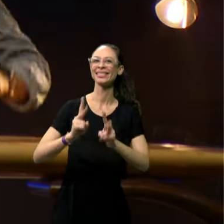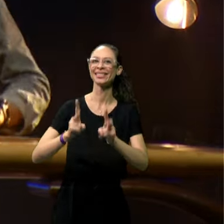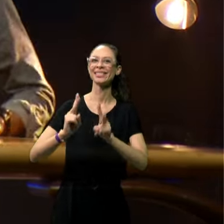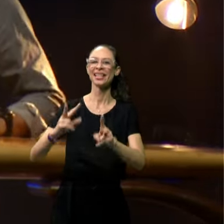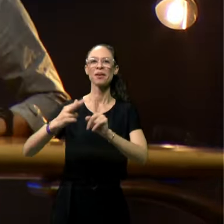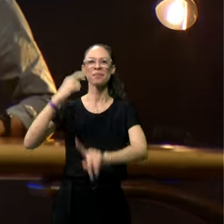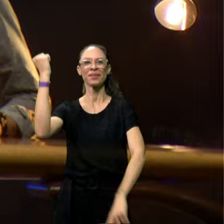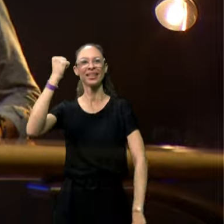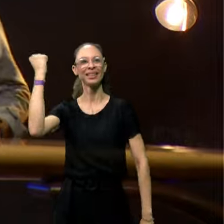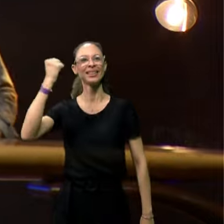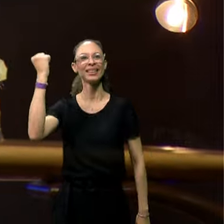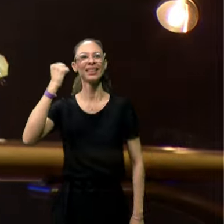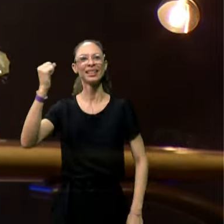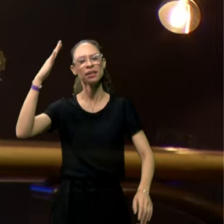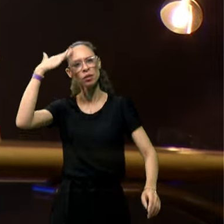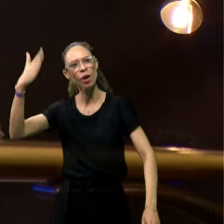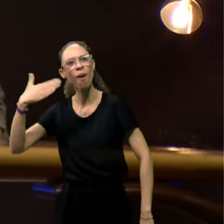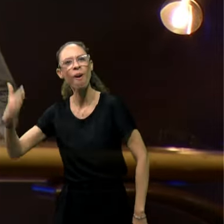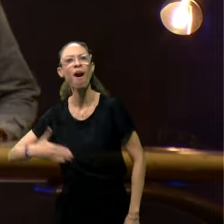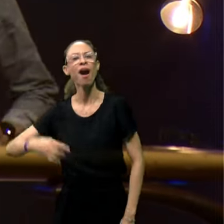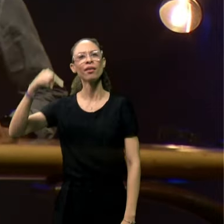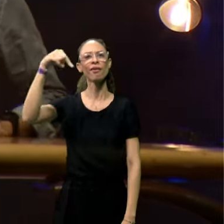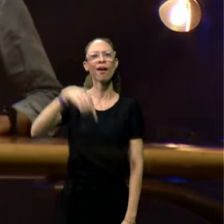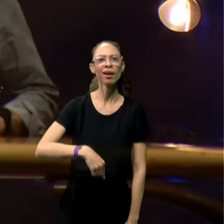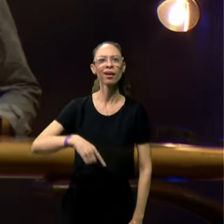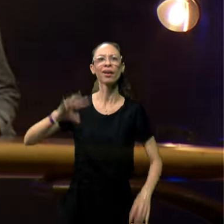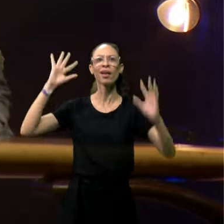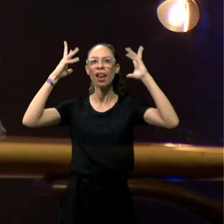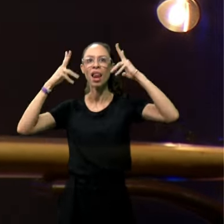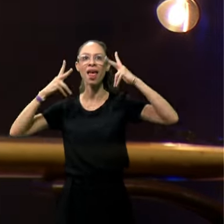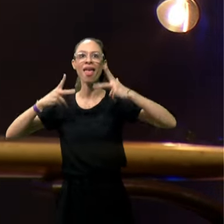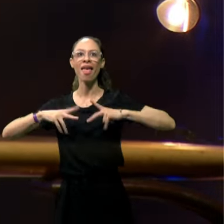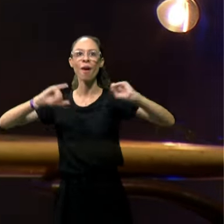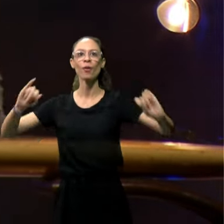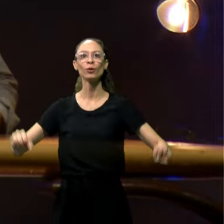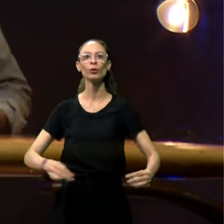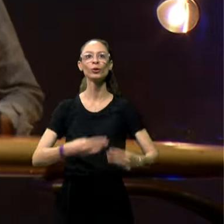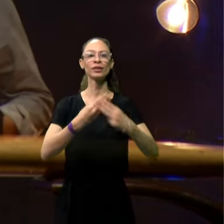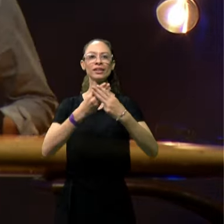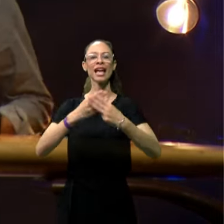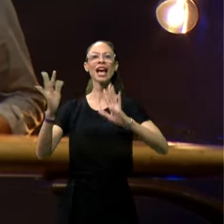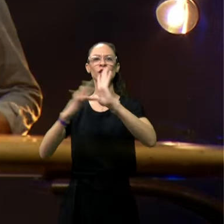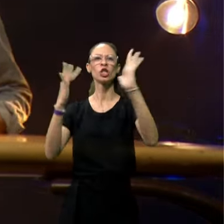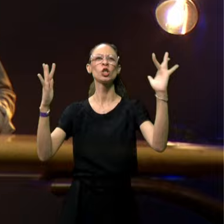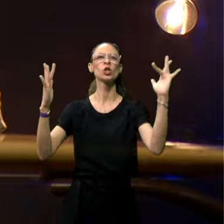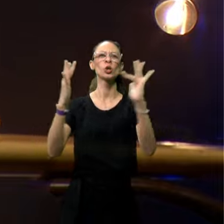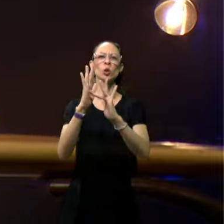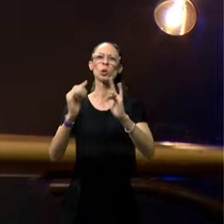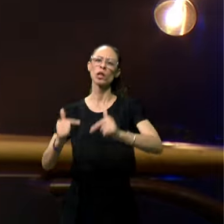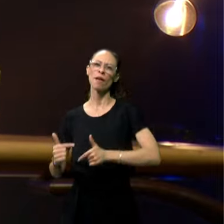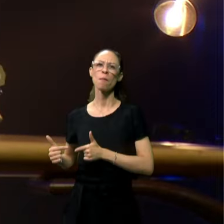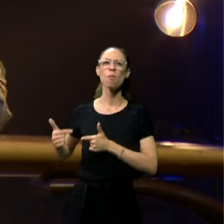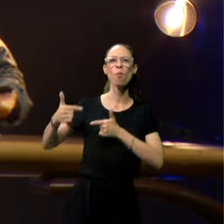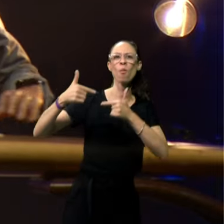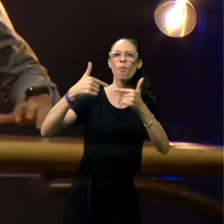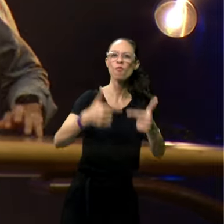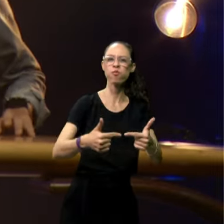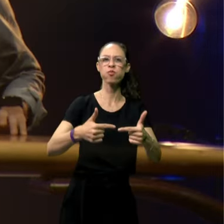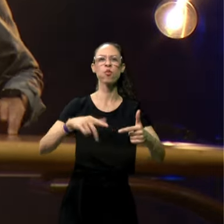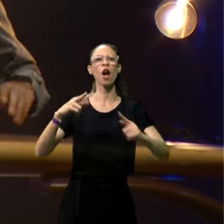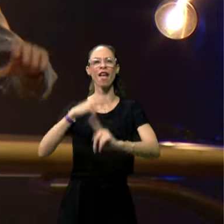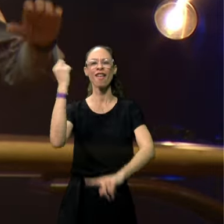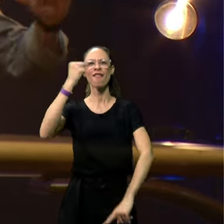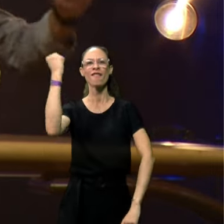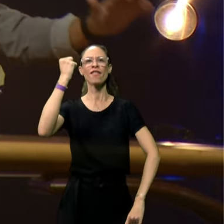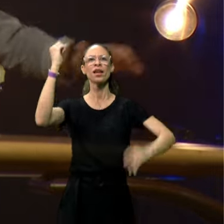Ser honrado aqui, ó leão da tribo de Judá, ser honrado aqui, aquele que é, que vem vencendo as nossas guerras. Toma liberdade